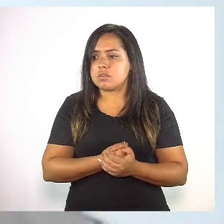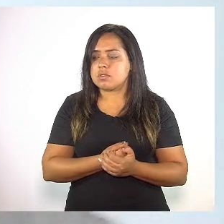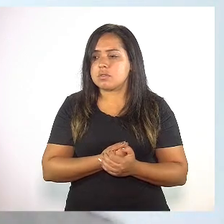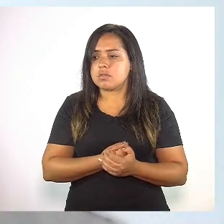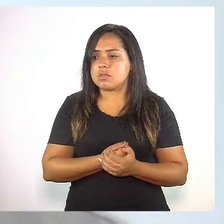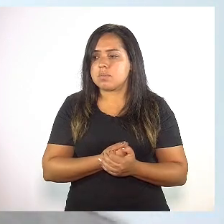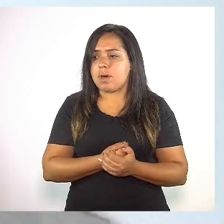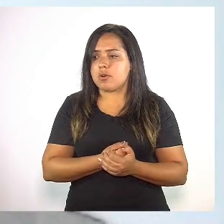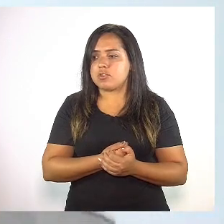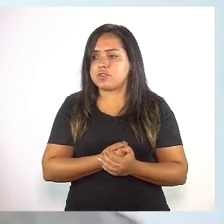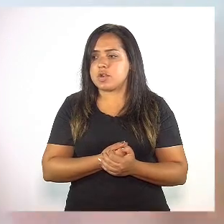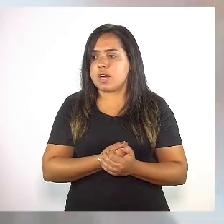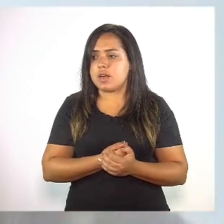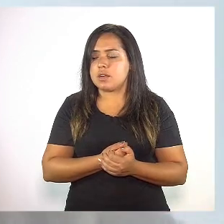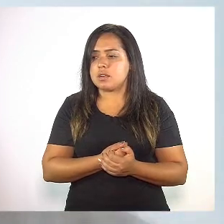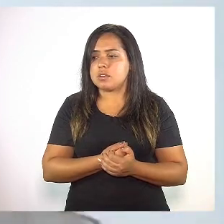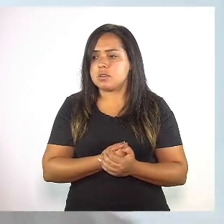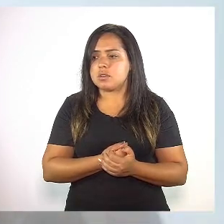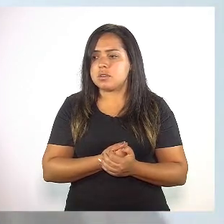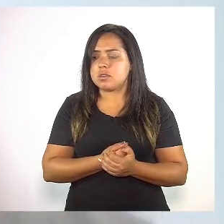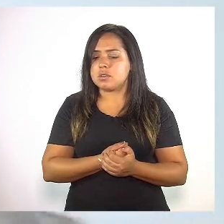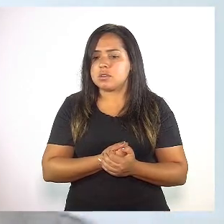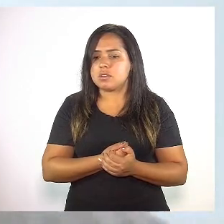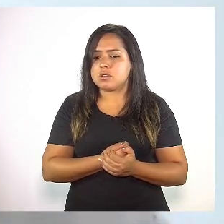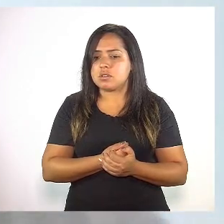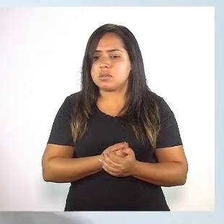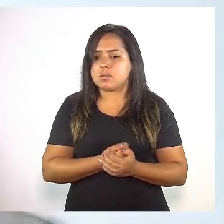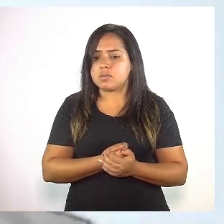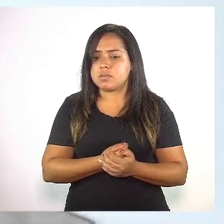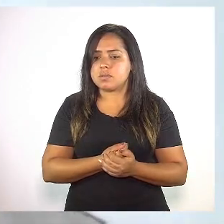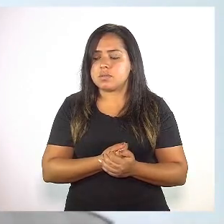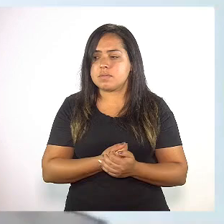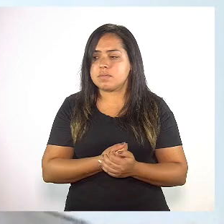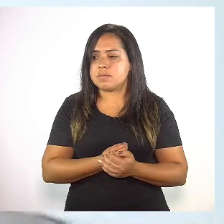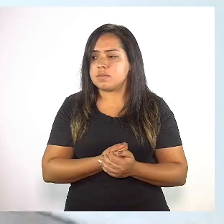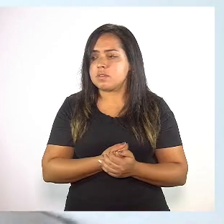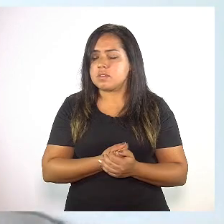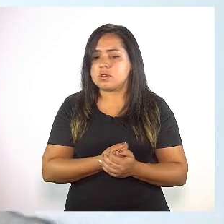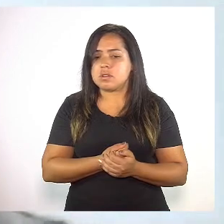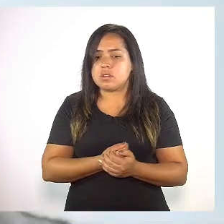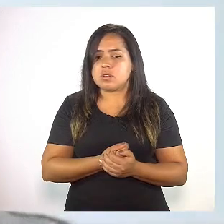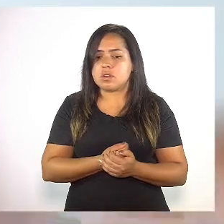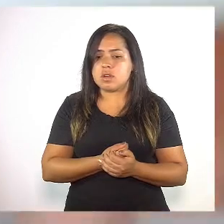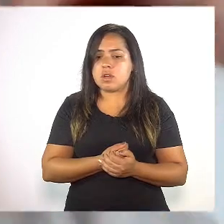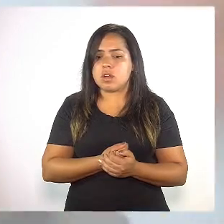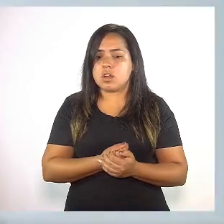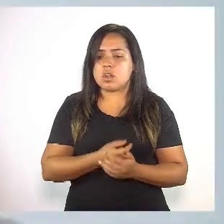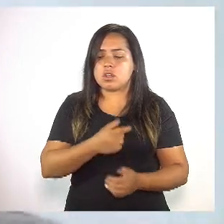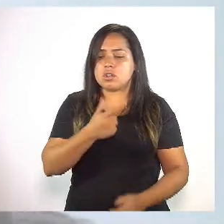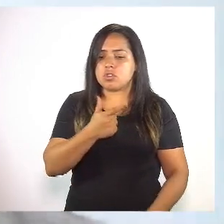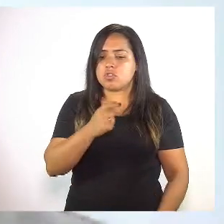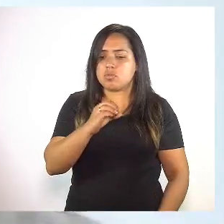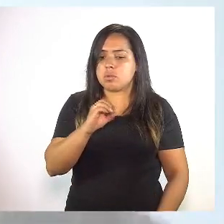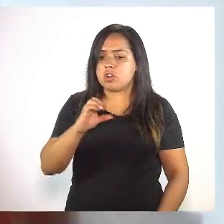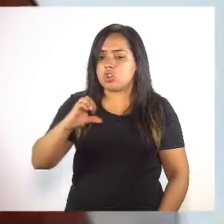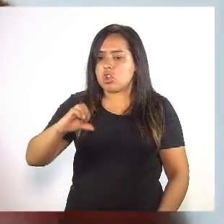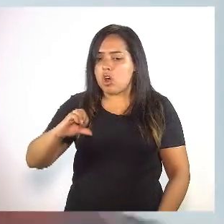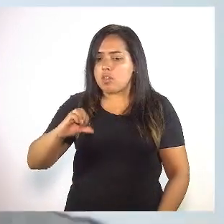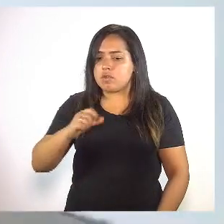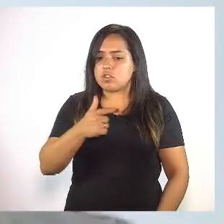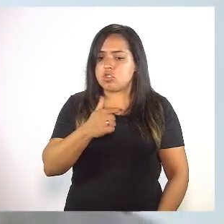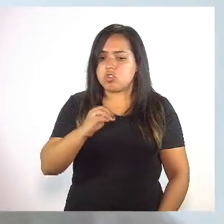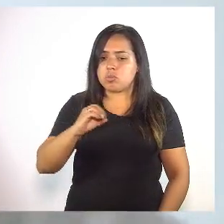estruturado e fundamentado o relatório final, que é consequência de um conjunto enorme de oitivas, de reuniões conduzidas pela deputada Marta